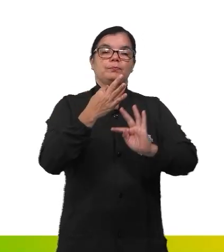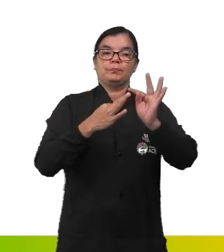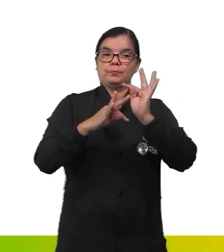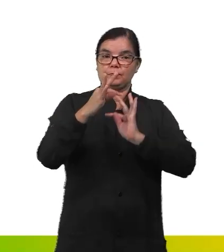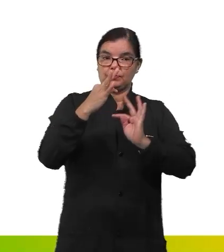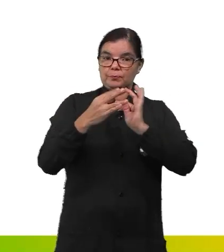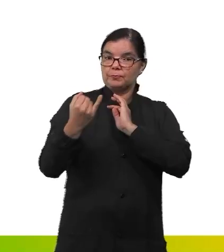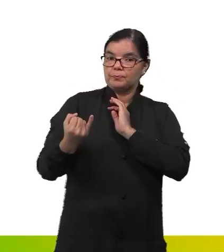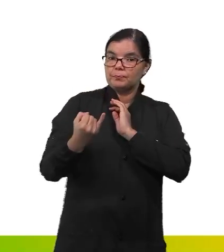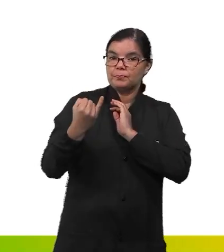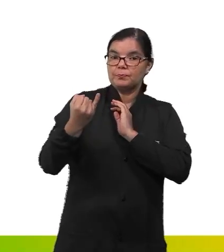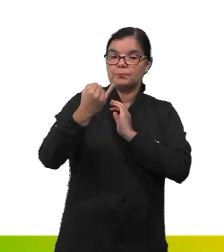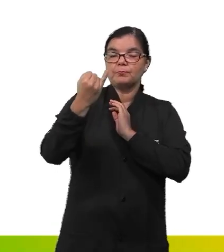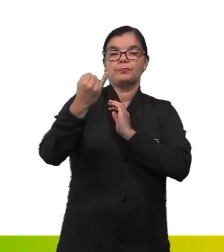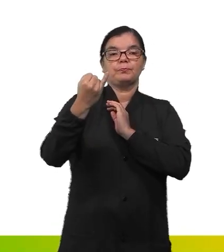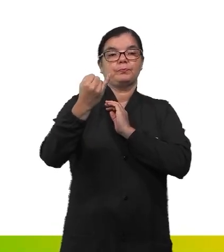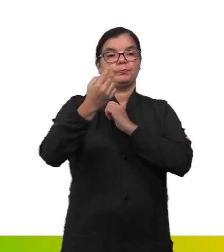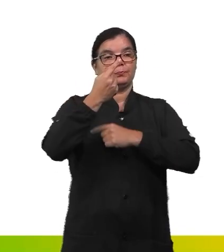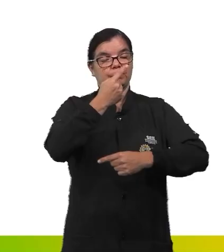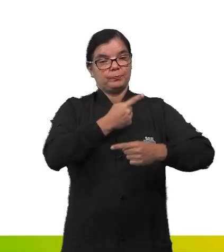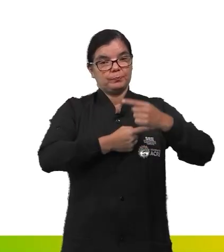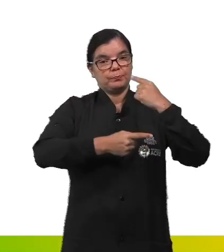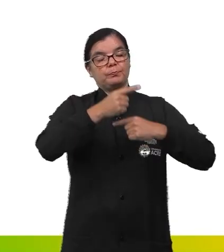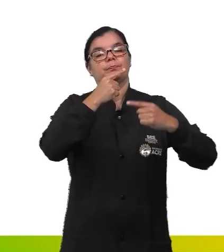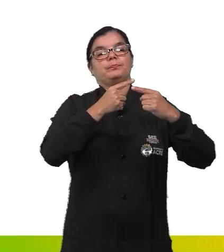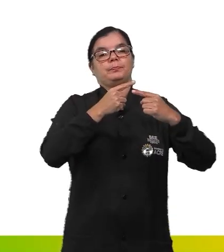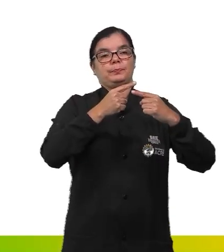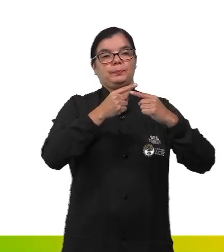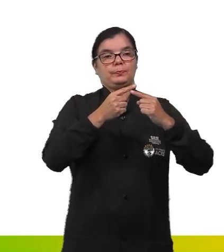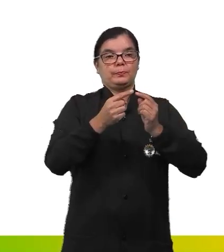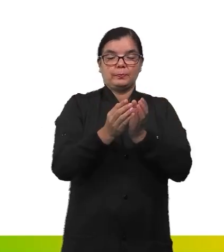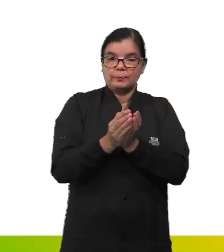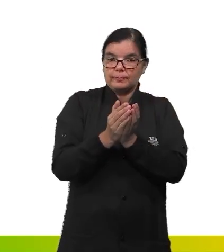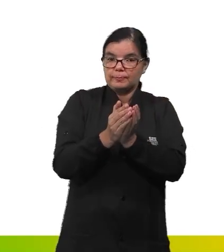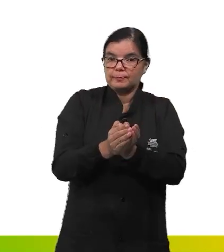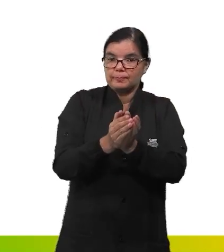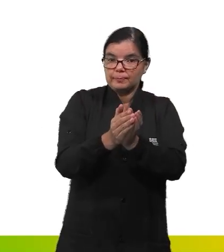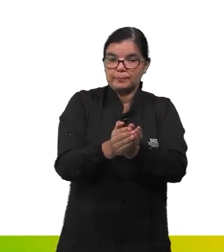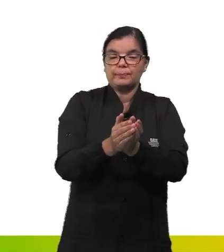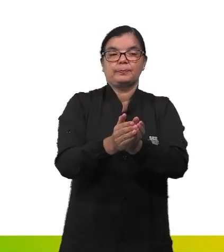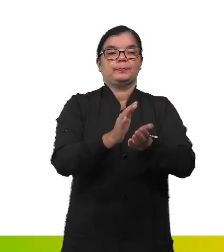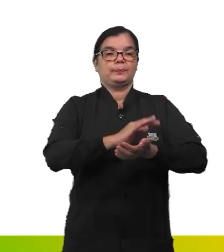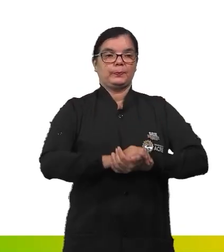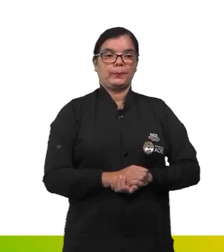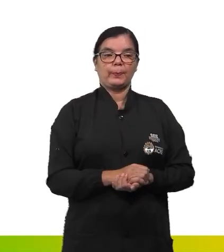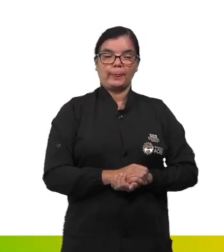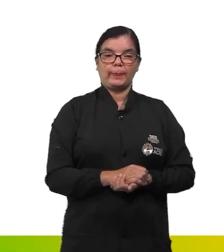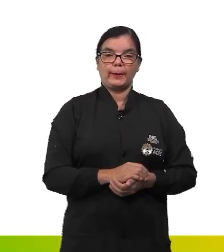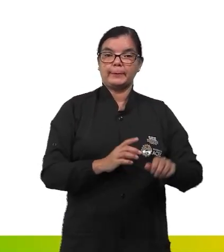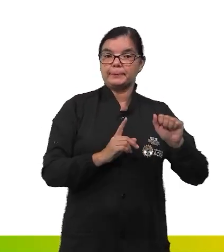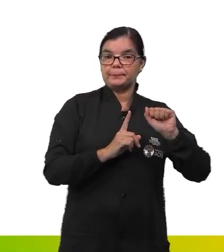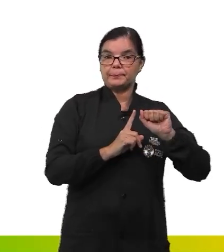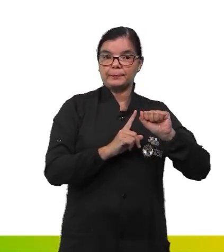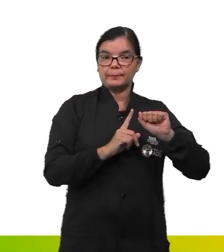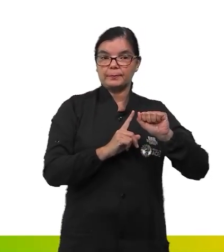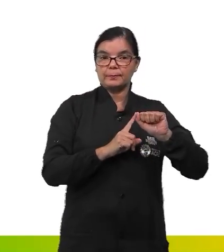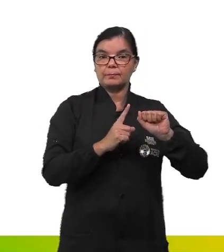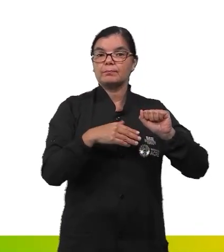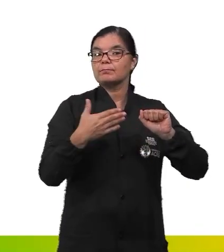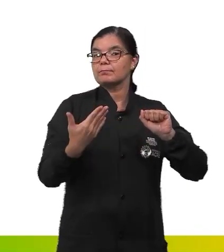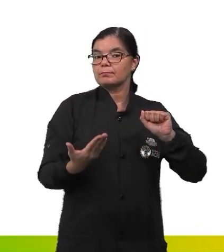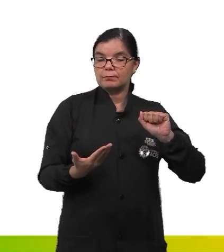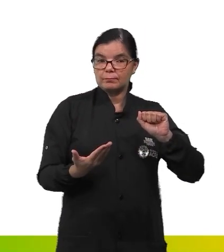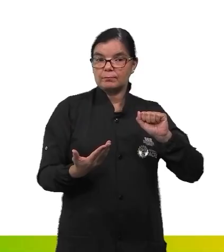inovação tecnológica foi fundamental para o sucesso das grandes navegações? E aí,